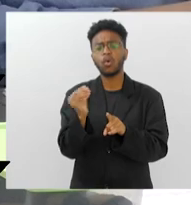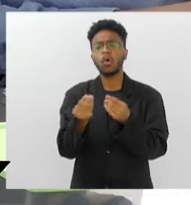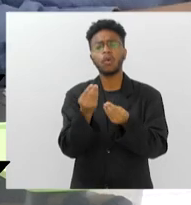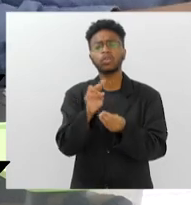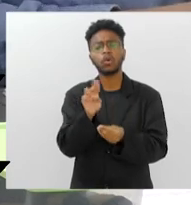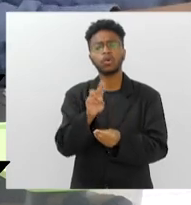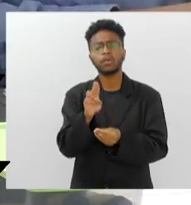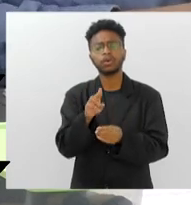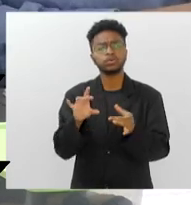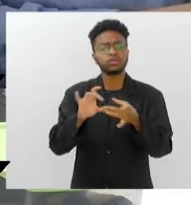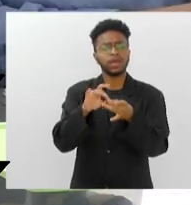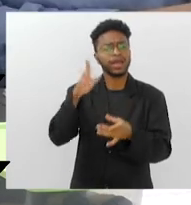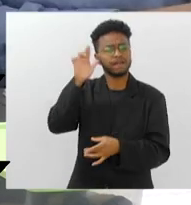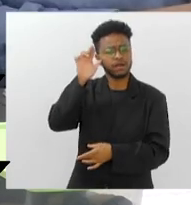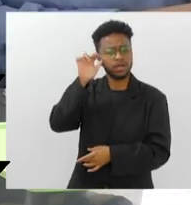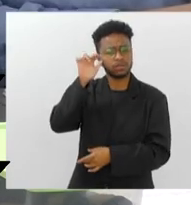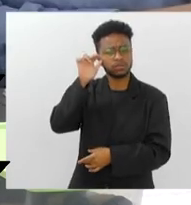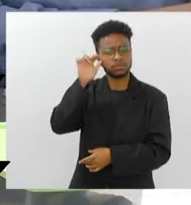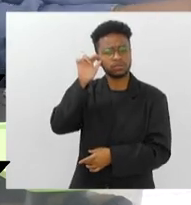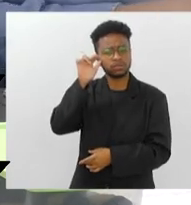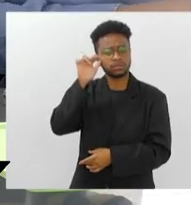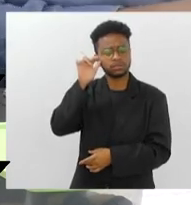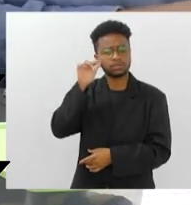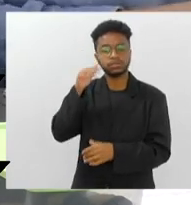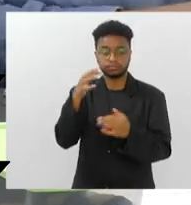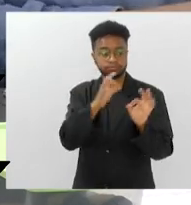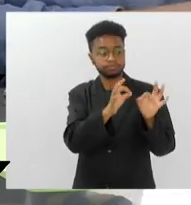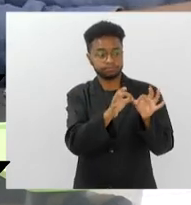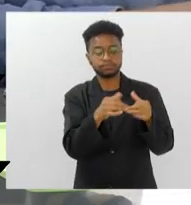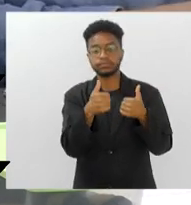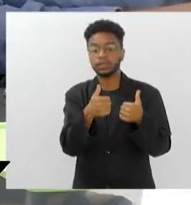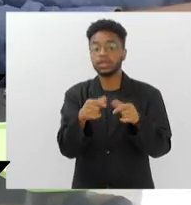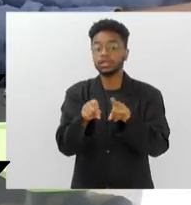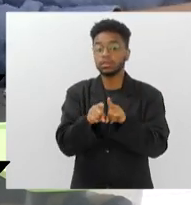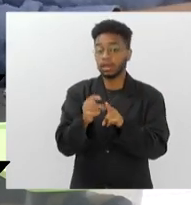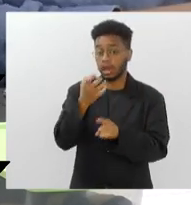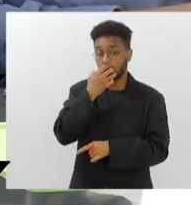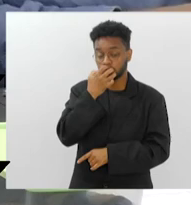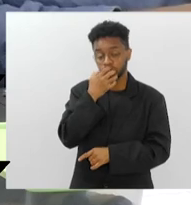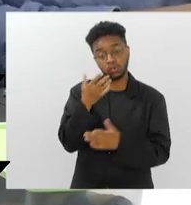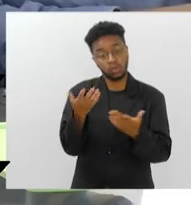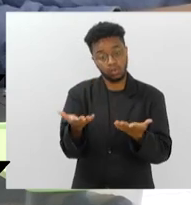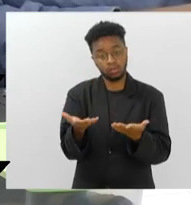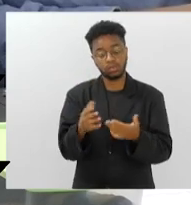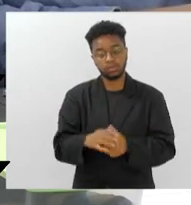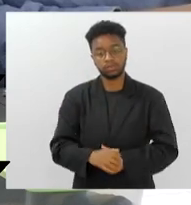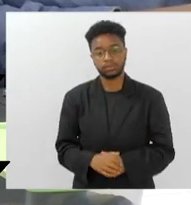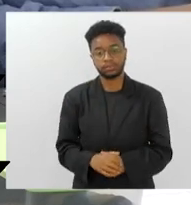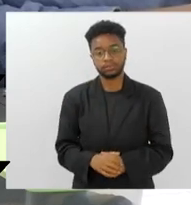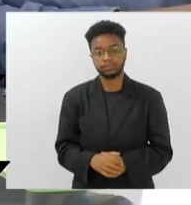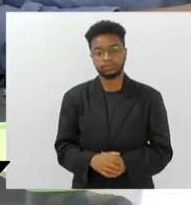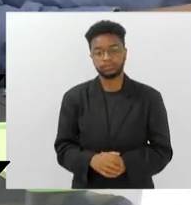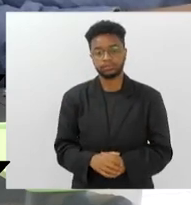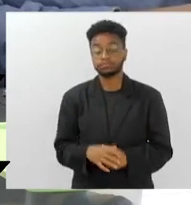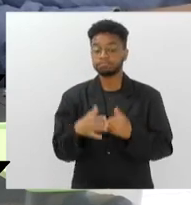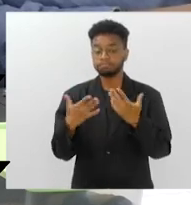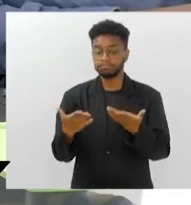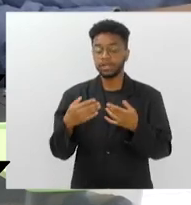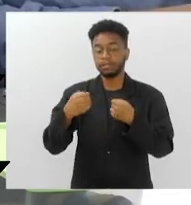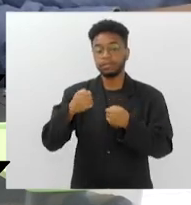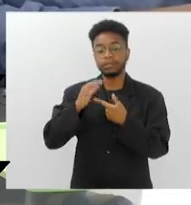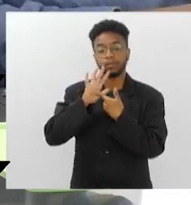cavalos Eco exatamente e com cãs também então isso que sirva de